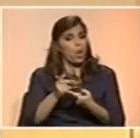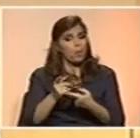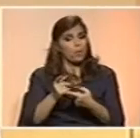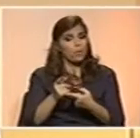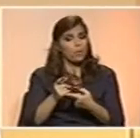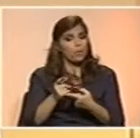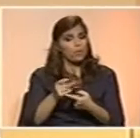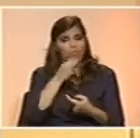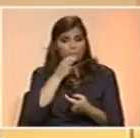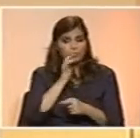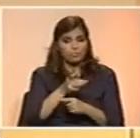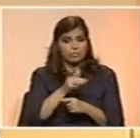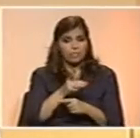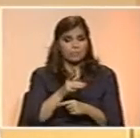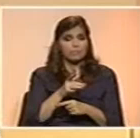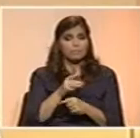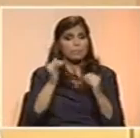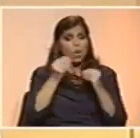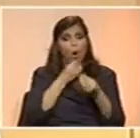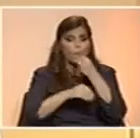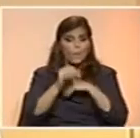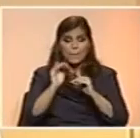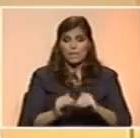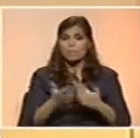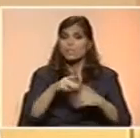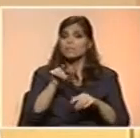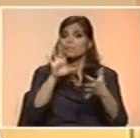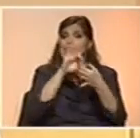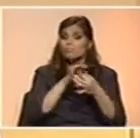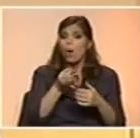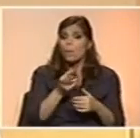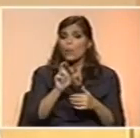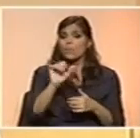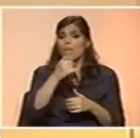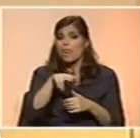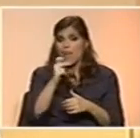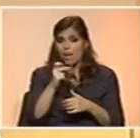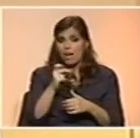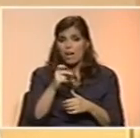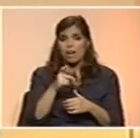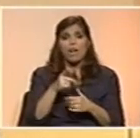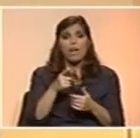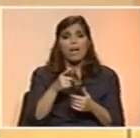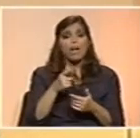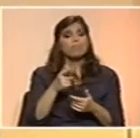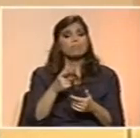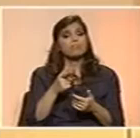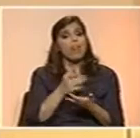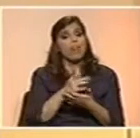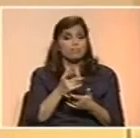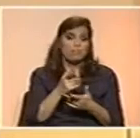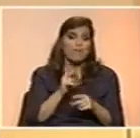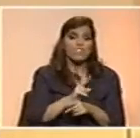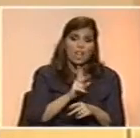de que os vegetarianos comem menos proteína, aqui a questão tem a ver que a proteína de origem vegetal é certamente uma proteína mais económica, que fica